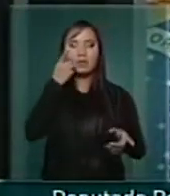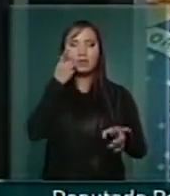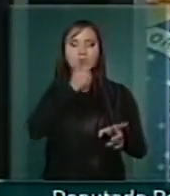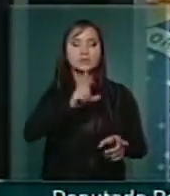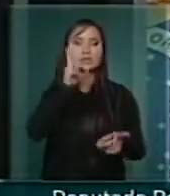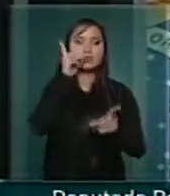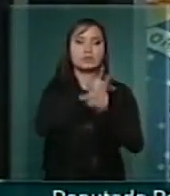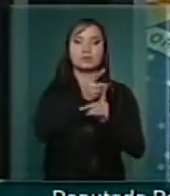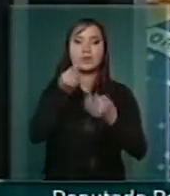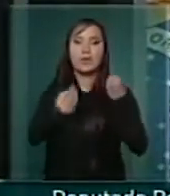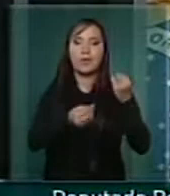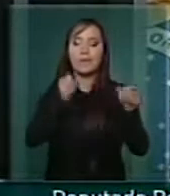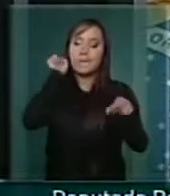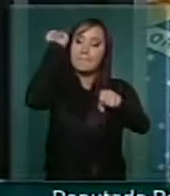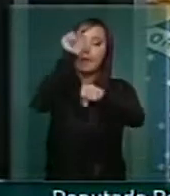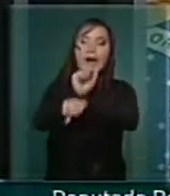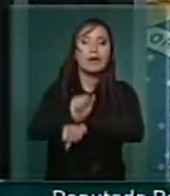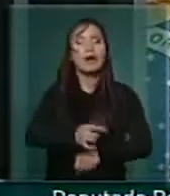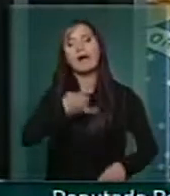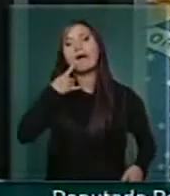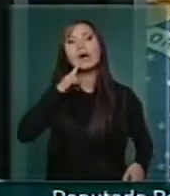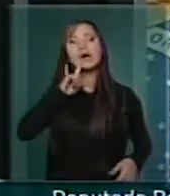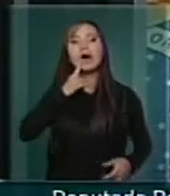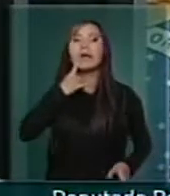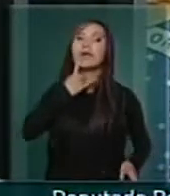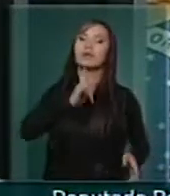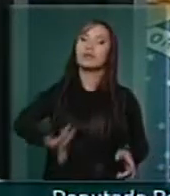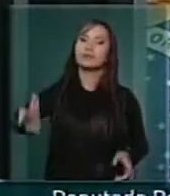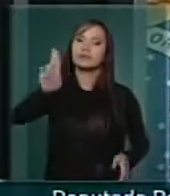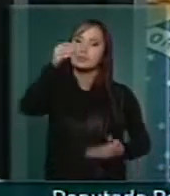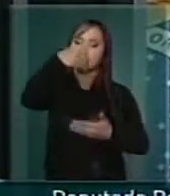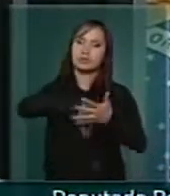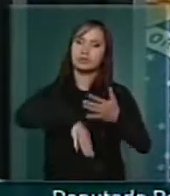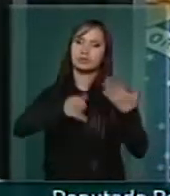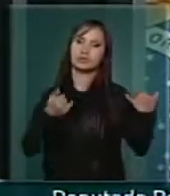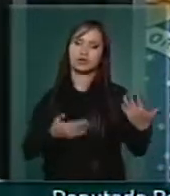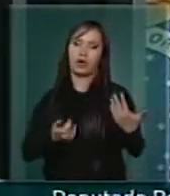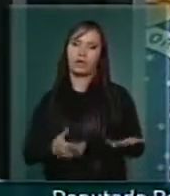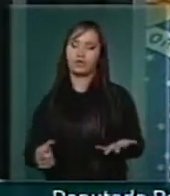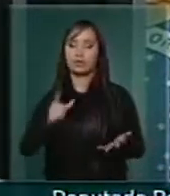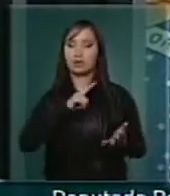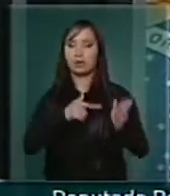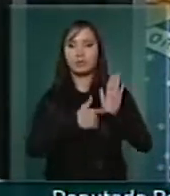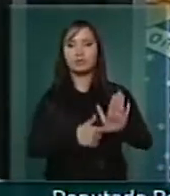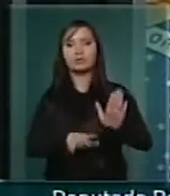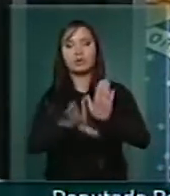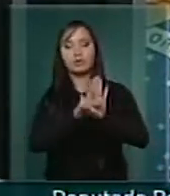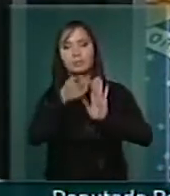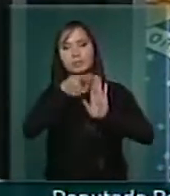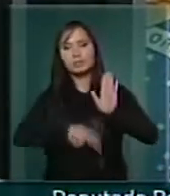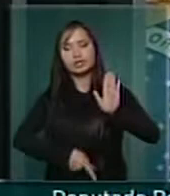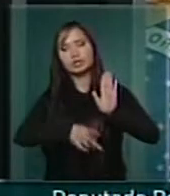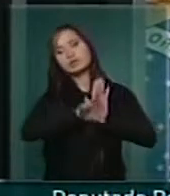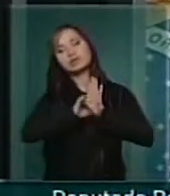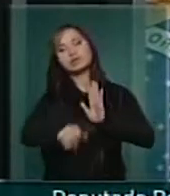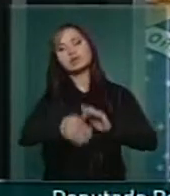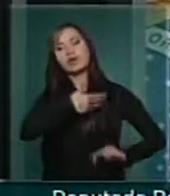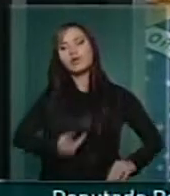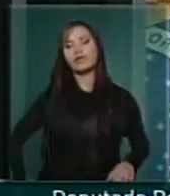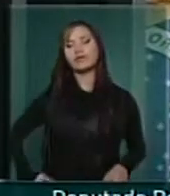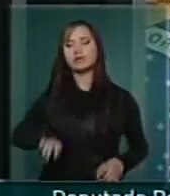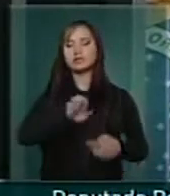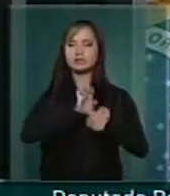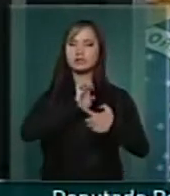o consumo de álcool dentre os nossos jovens. Aqui aplaudo o projeto de lei de autoria do governo do Estado de